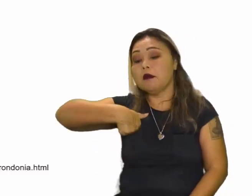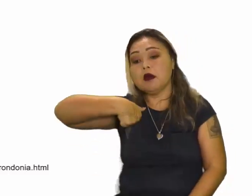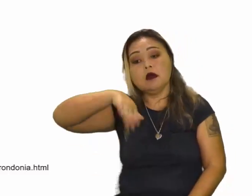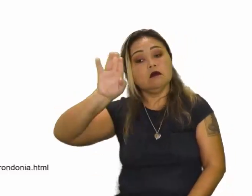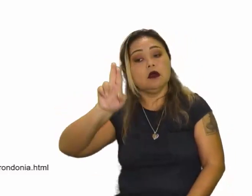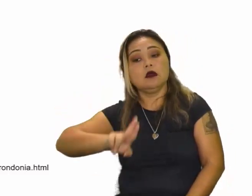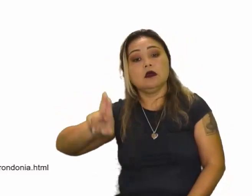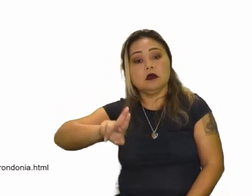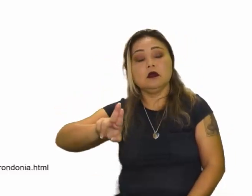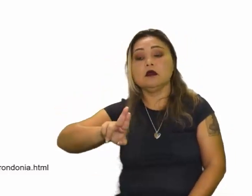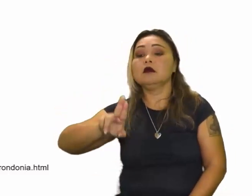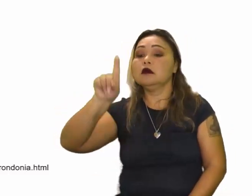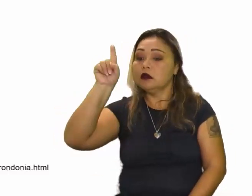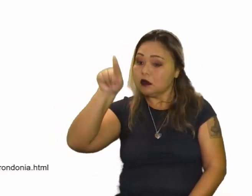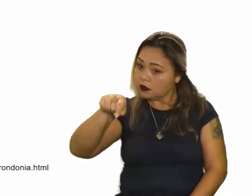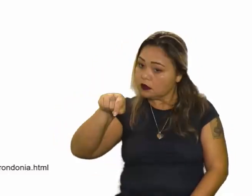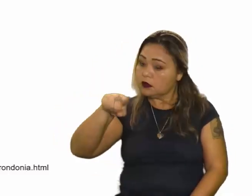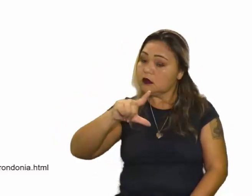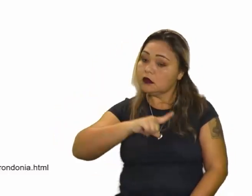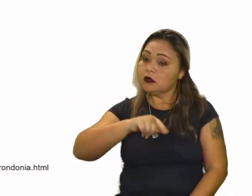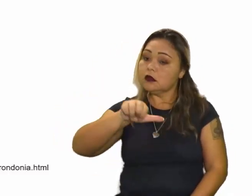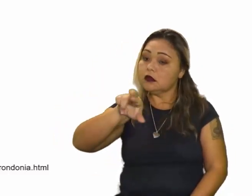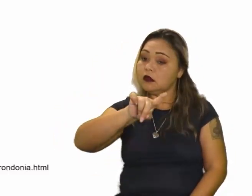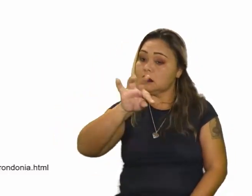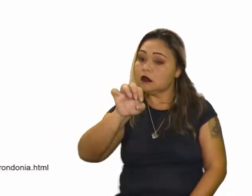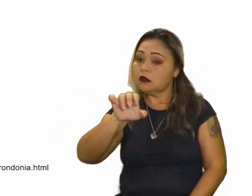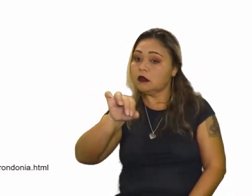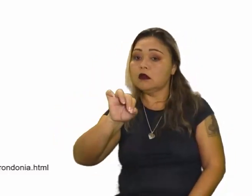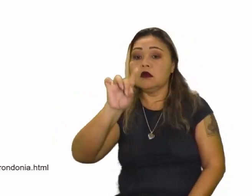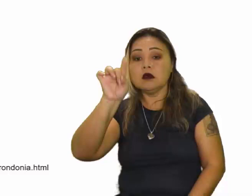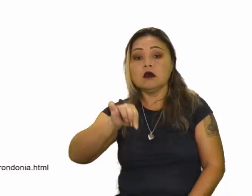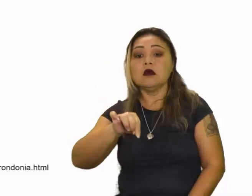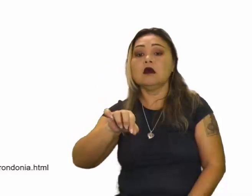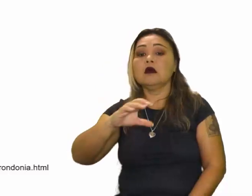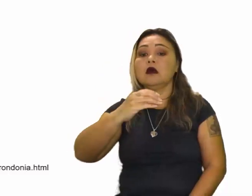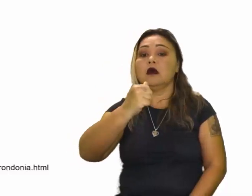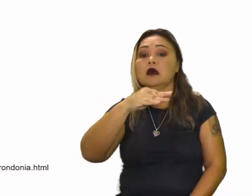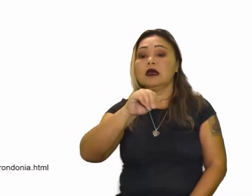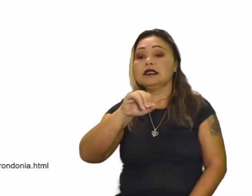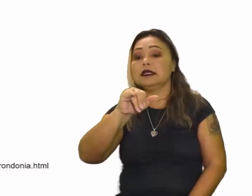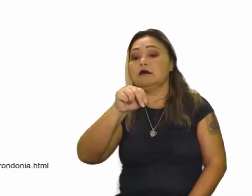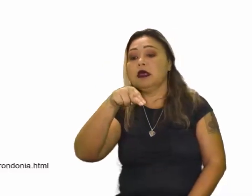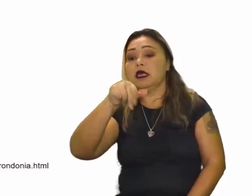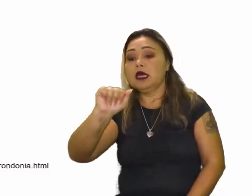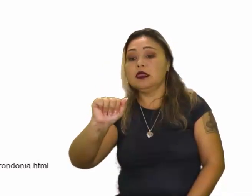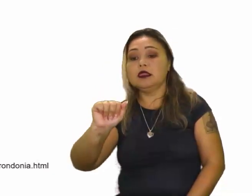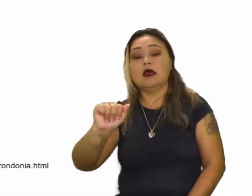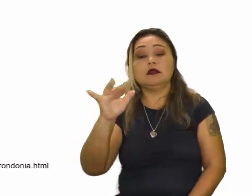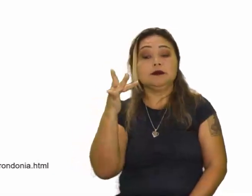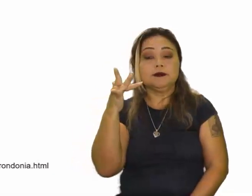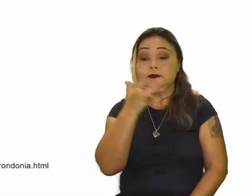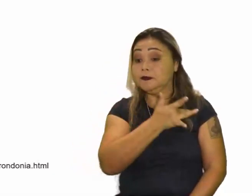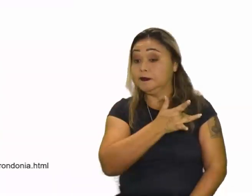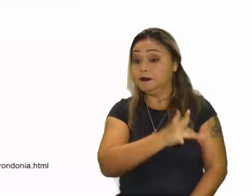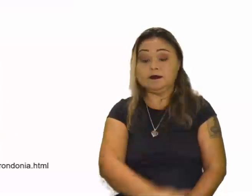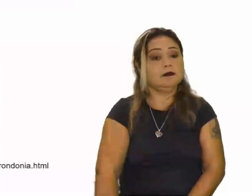mais utilizadas espécies, nós temos a rã touro, que é a Rana castabeiana. Uma